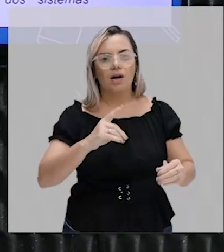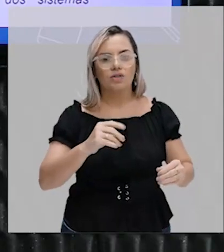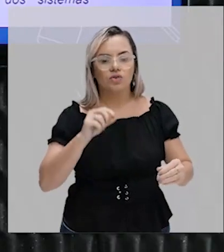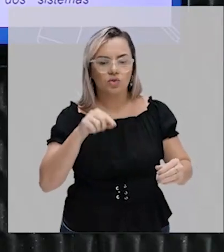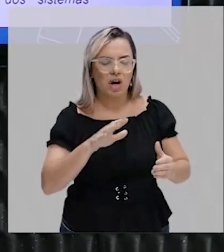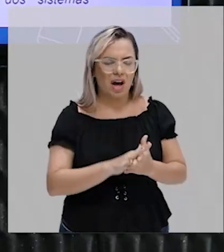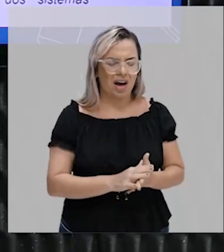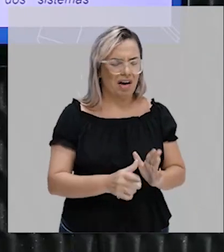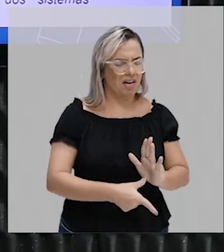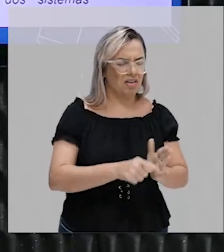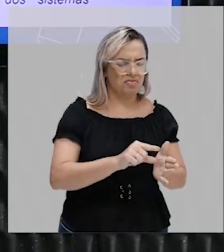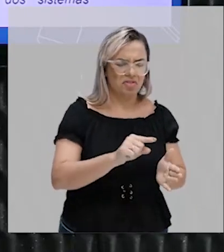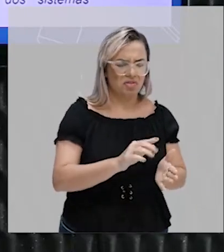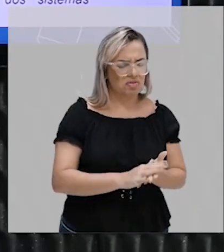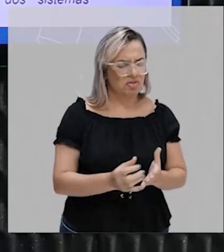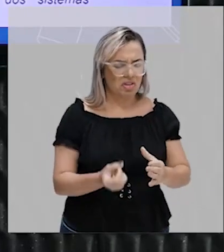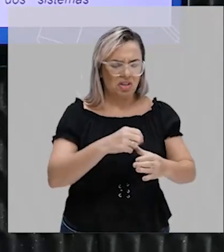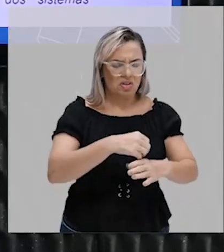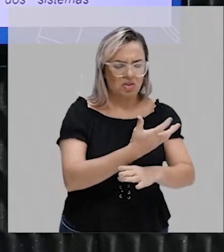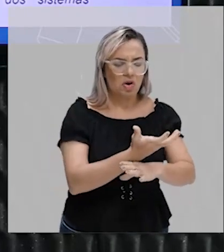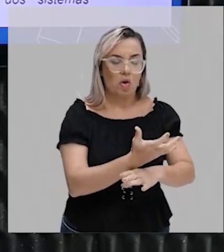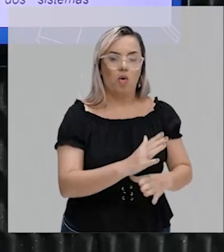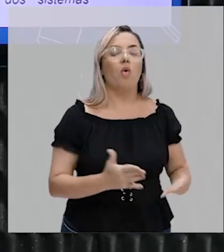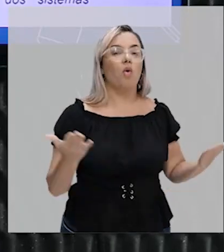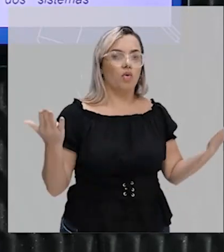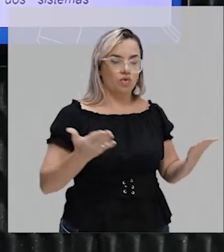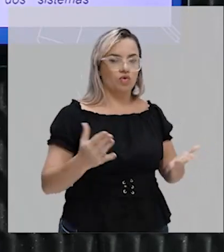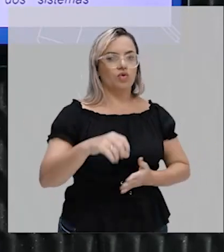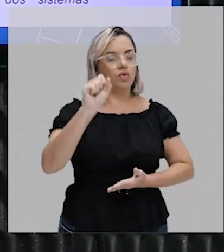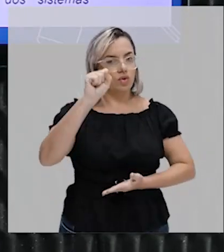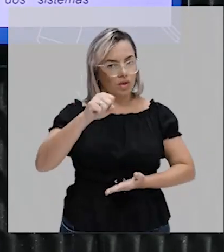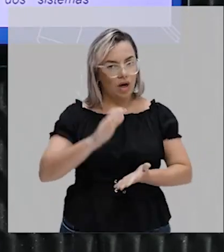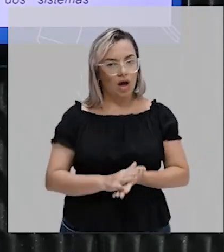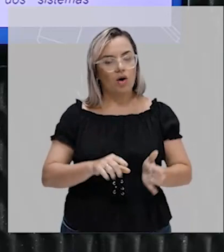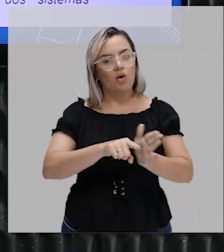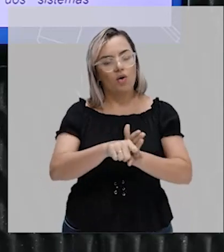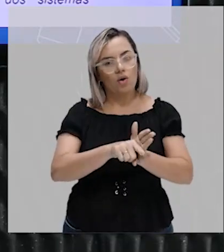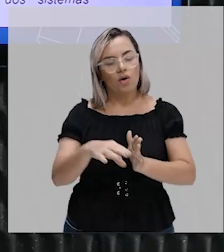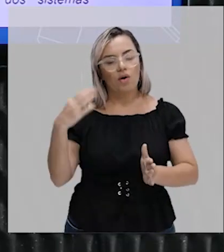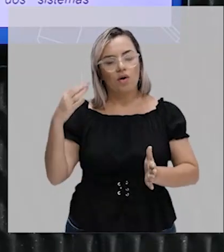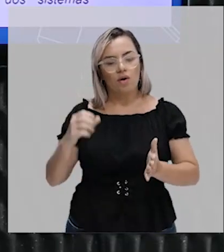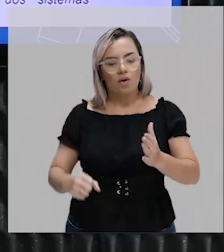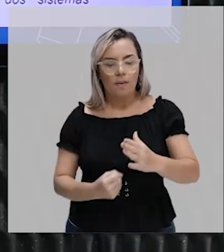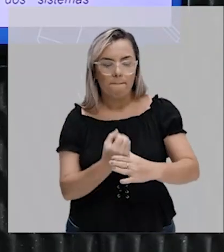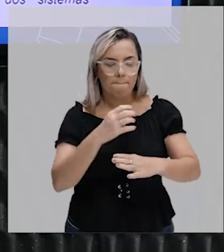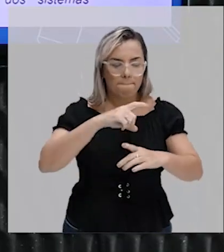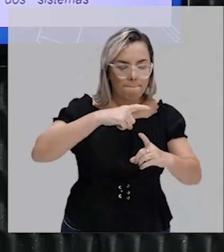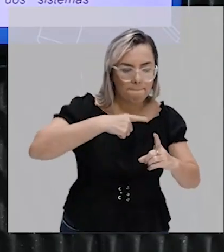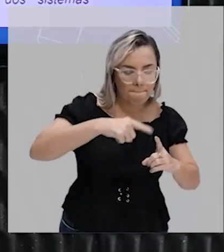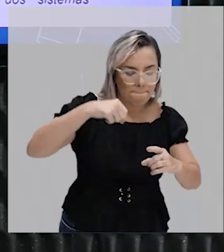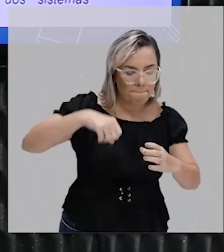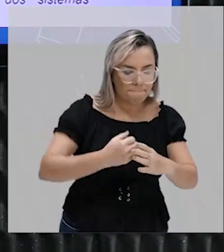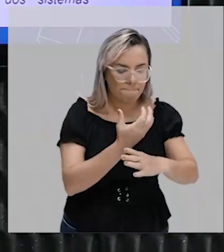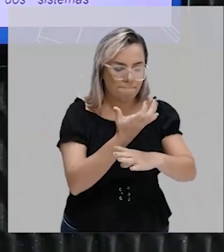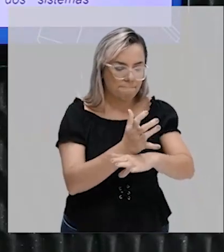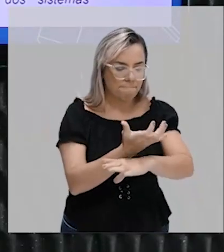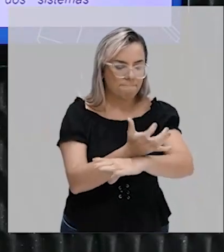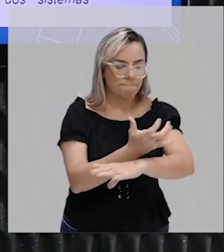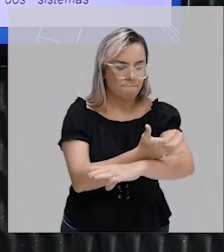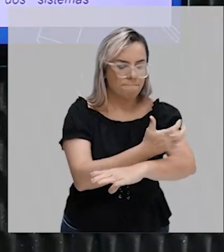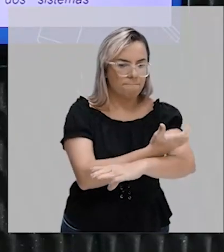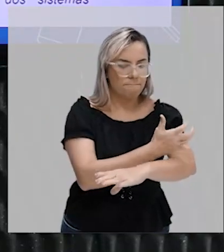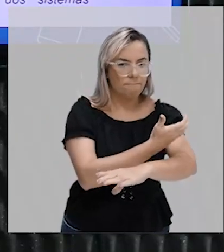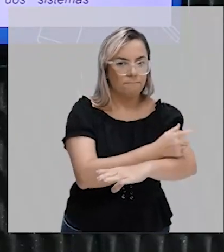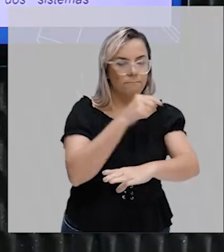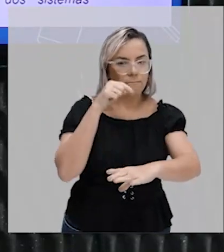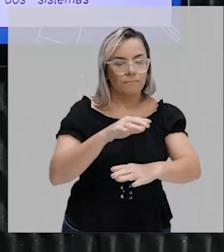aqui. Hoje dá. A tecnologia, a ciência, os estudos te possibilitaram, né, produzir nessas regiões, mesmo com condições adversas.